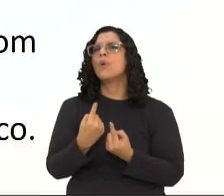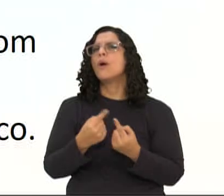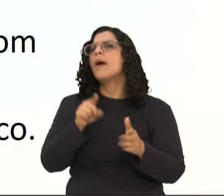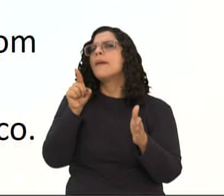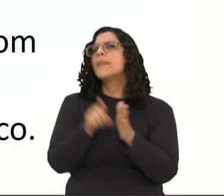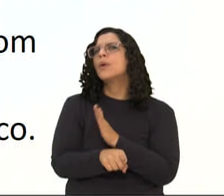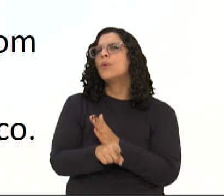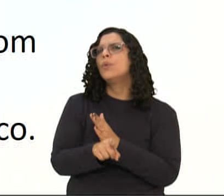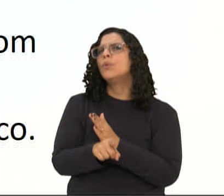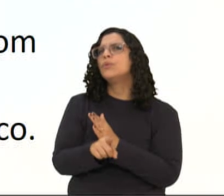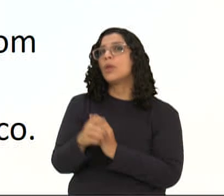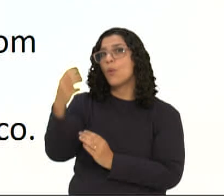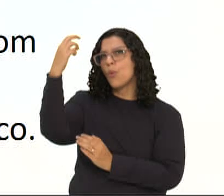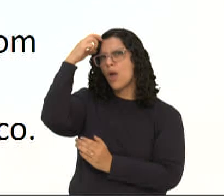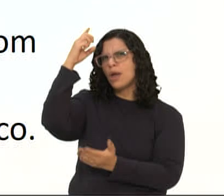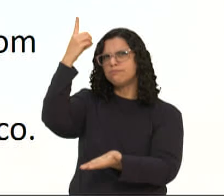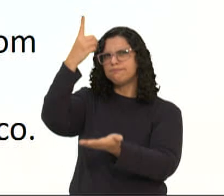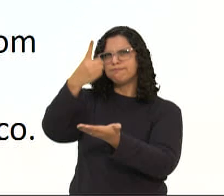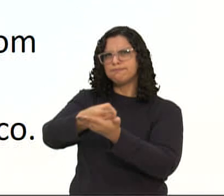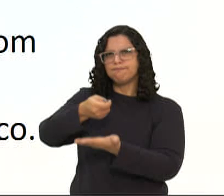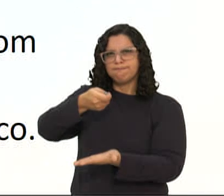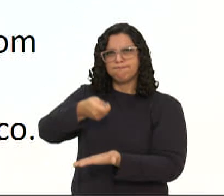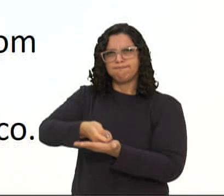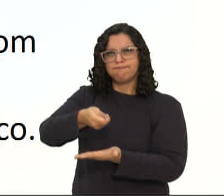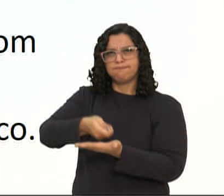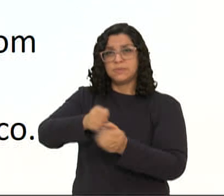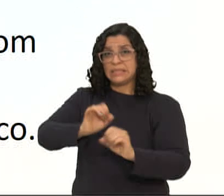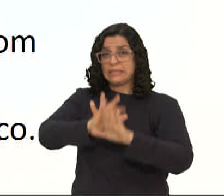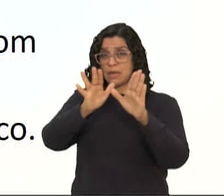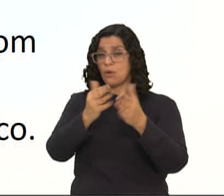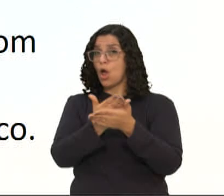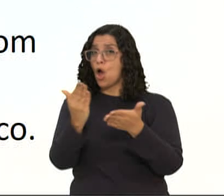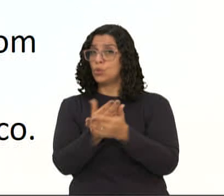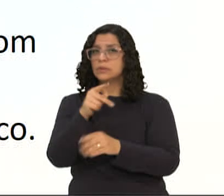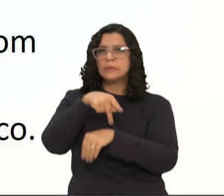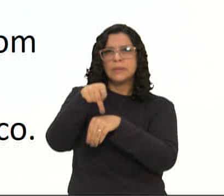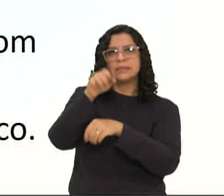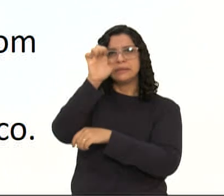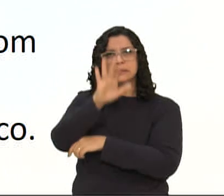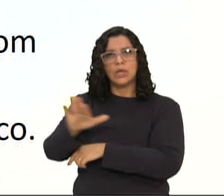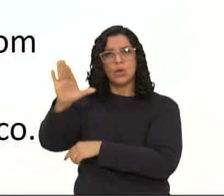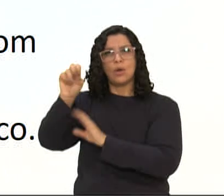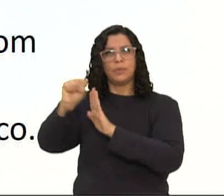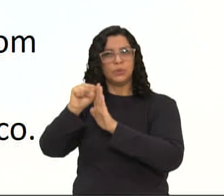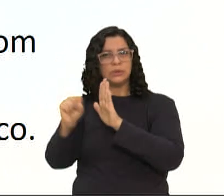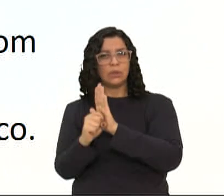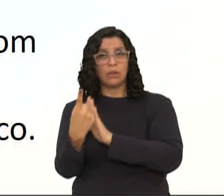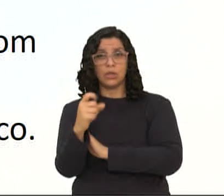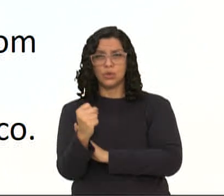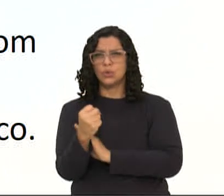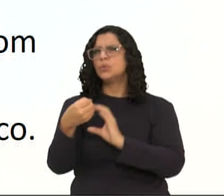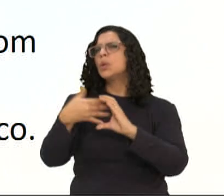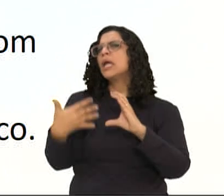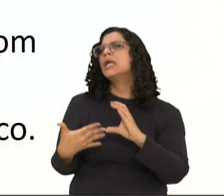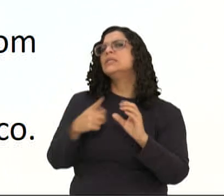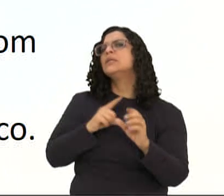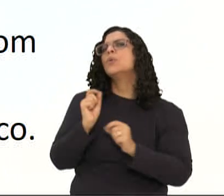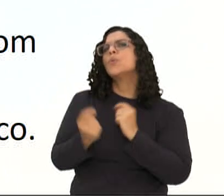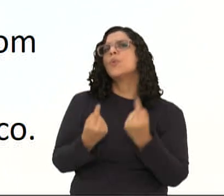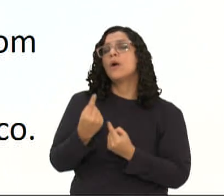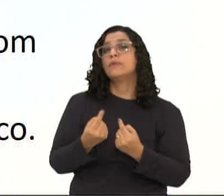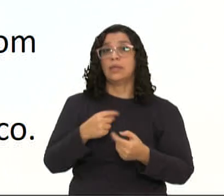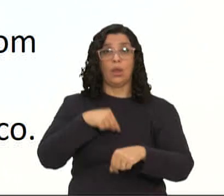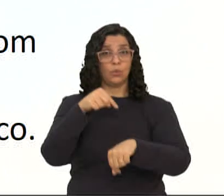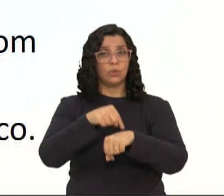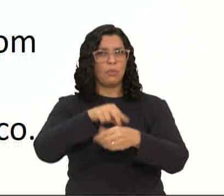o despotismo esclarecido, regime de governo adotado em alguns países da Europa no século XVIII, caracterizava-se por... Vocês